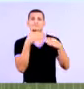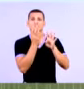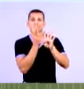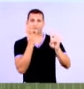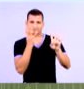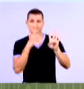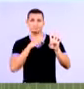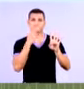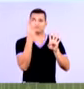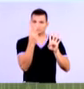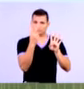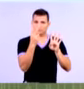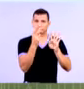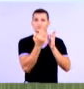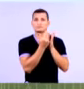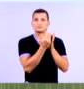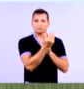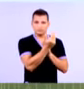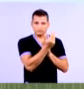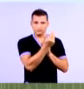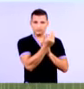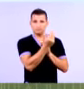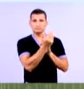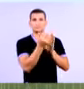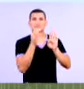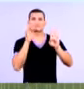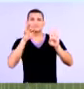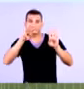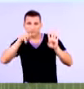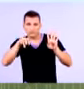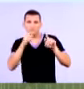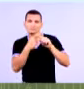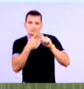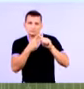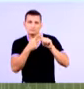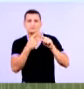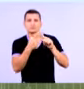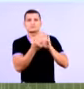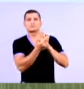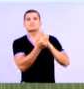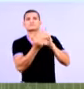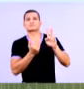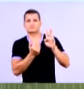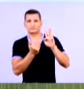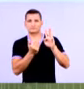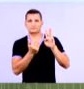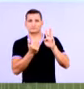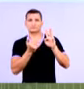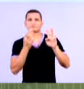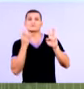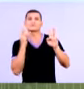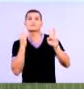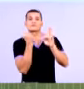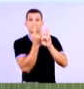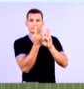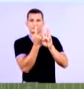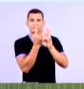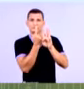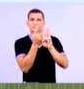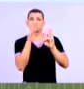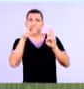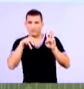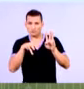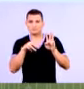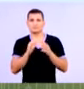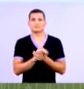dois controladores, início e final. Por quê? Porque eu removo do início e insiro no final. Na pilha, eu tenho um